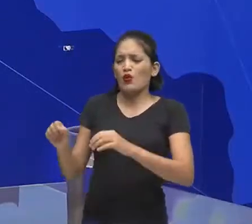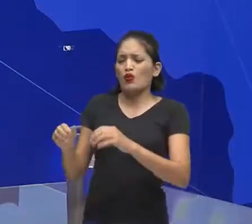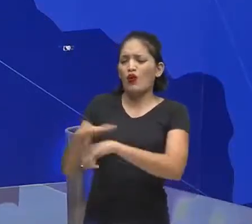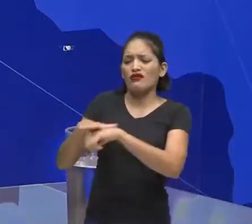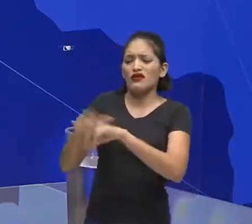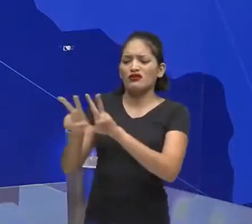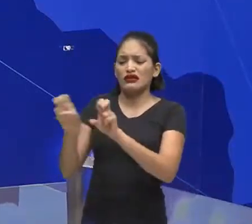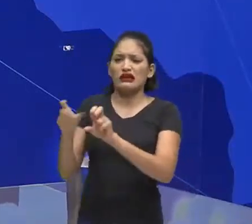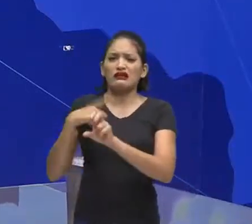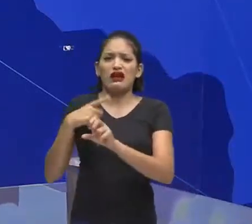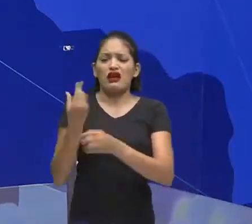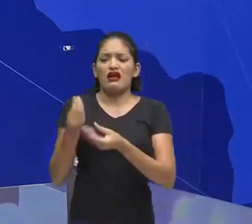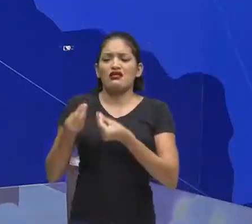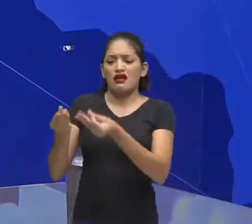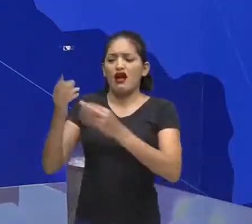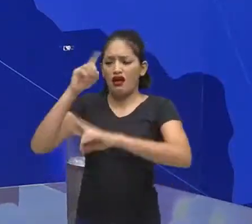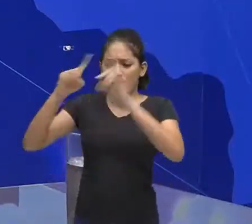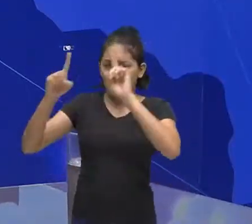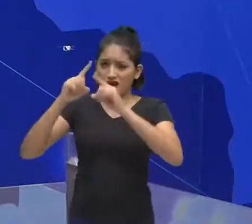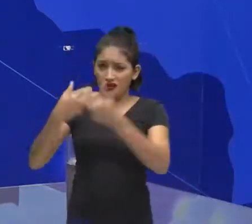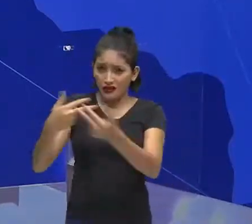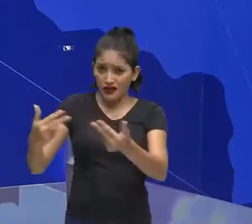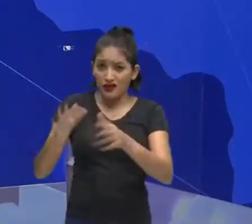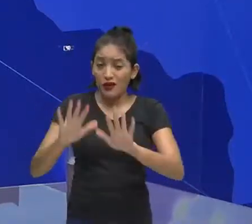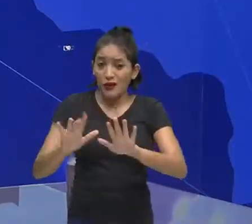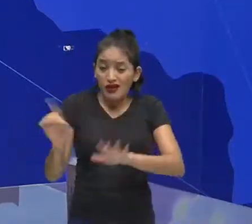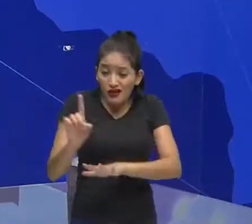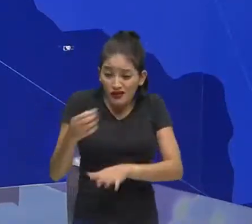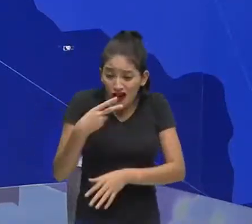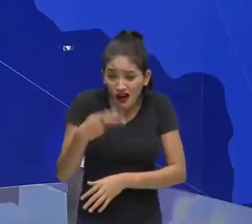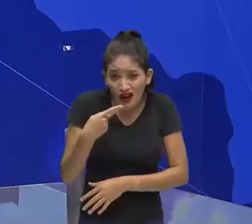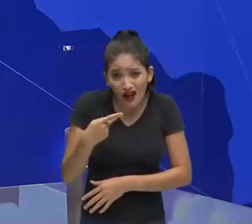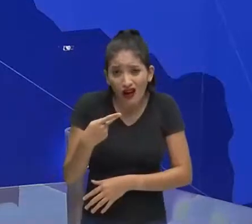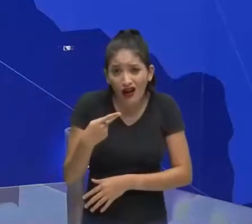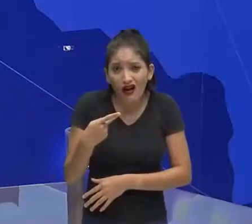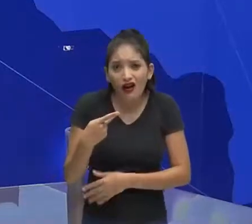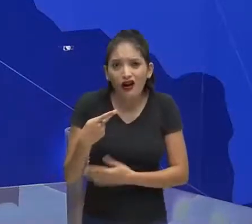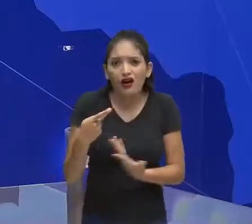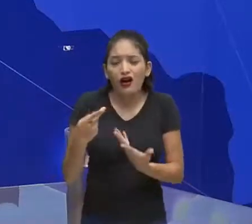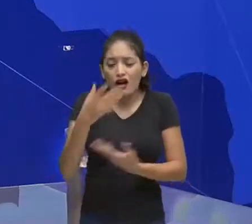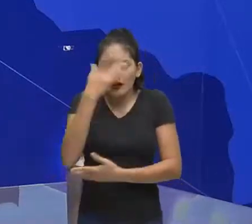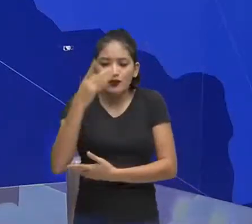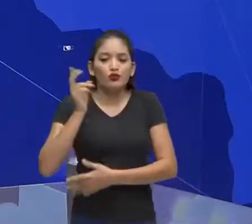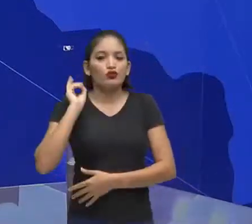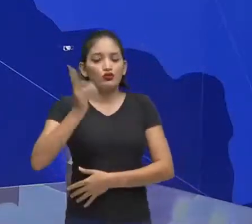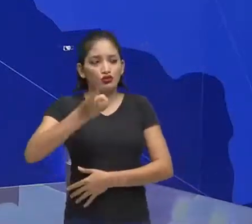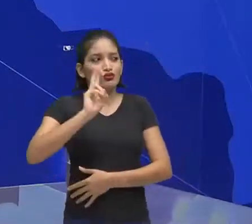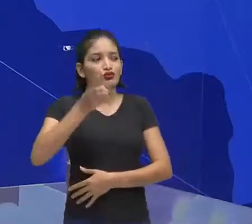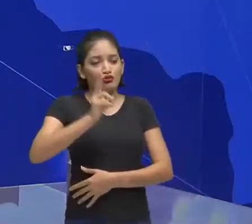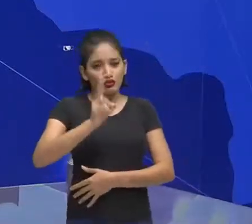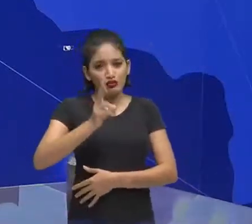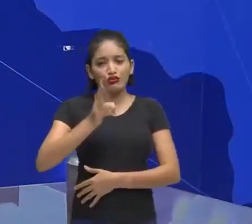nas pessoas, a gente faz isso, aquilo, outro. Só que não falar não estava surtindo efeito, as pessoas continuavam